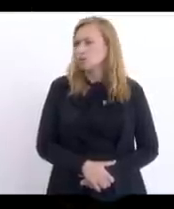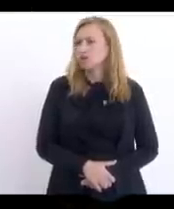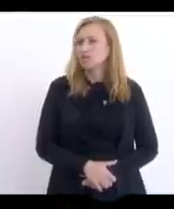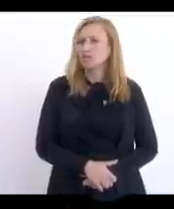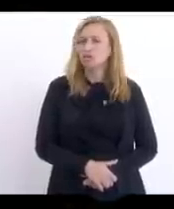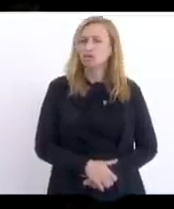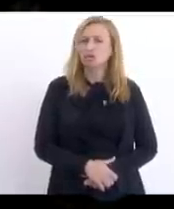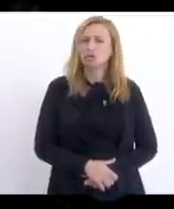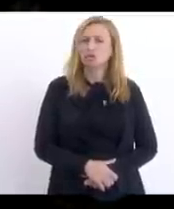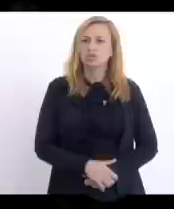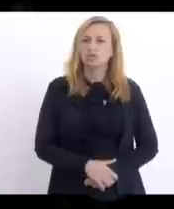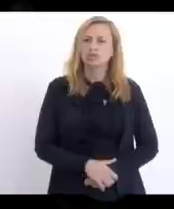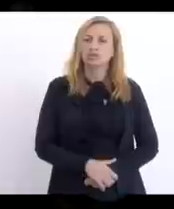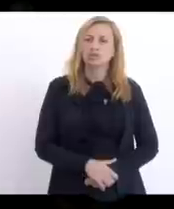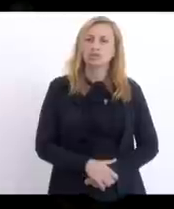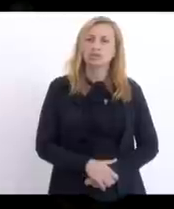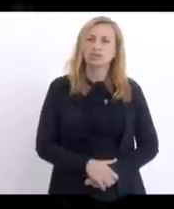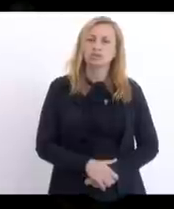deixar. Pode